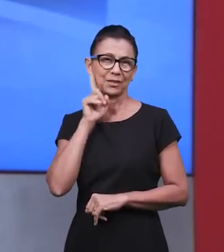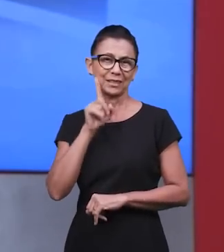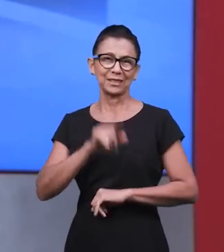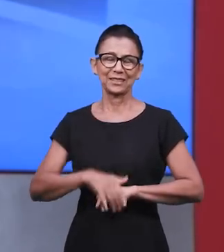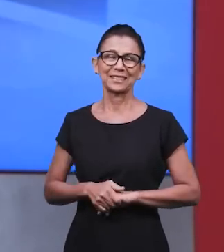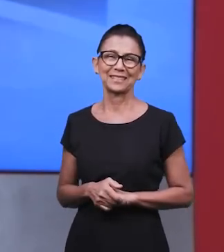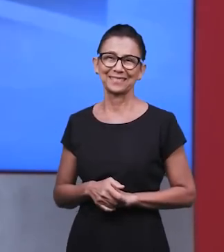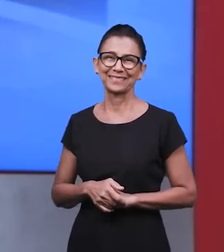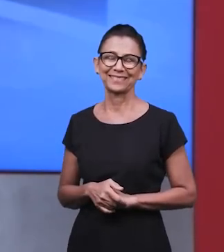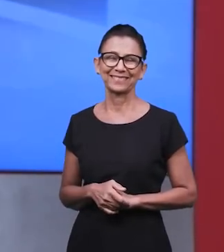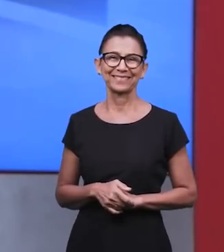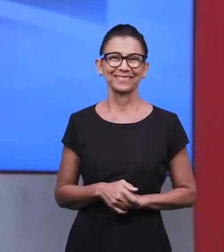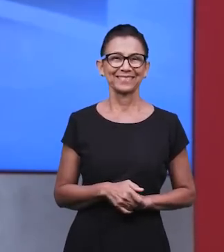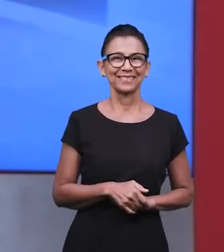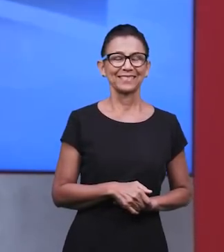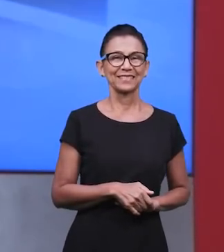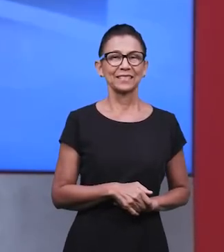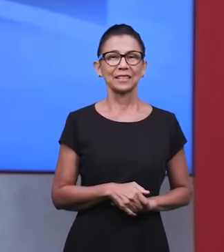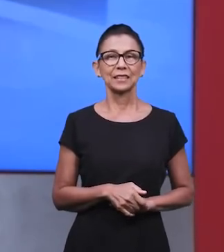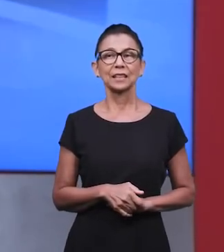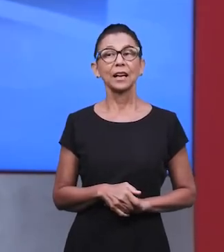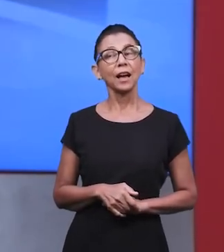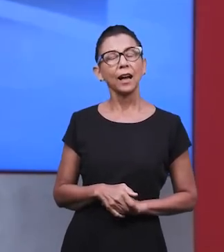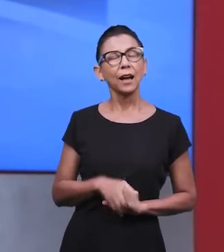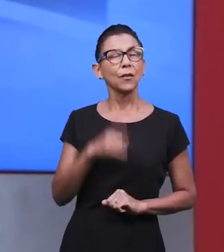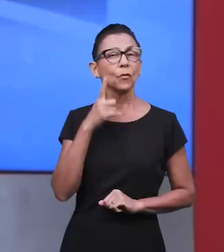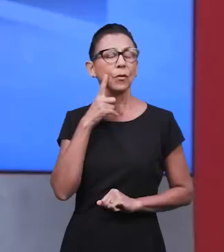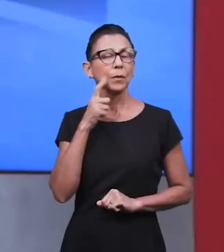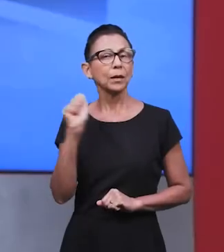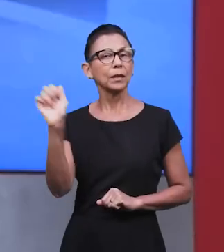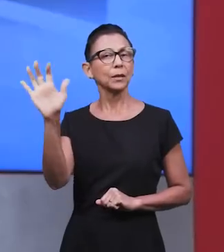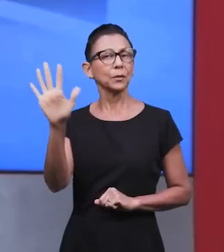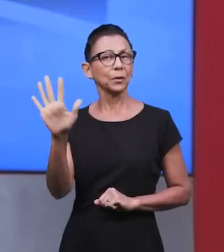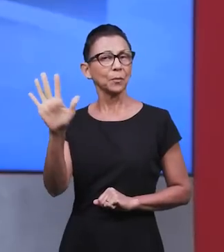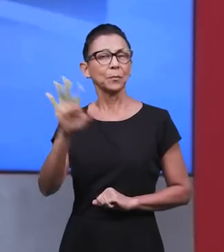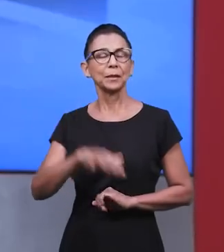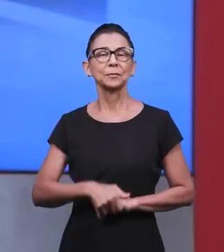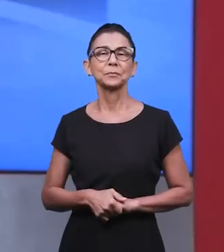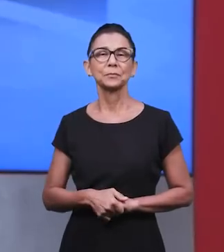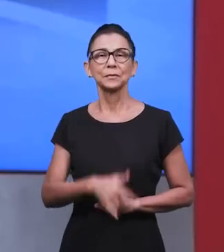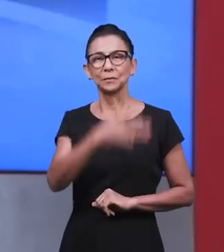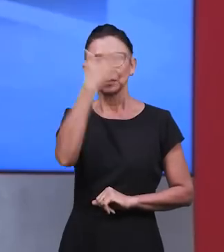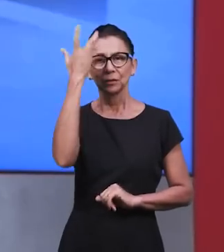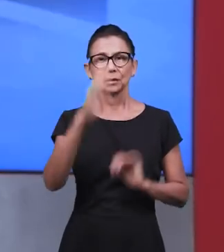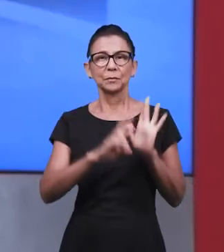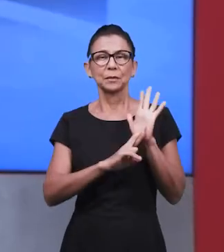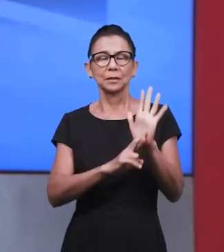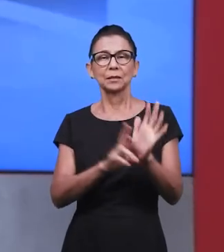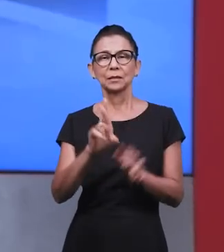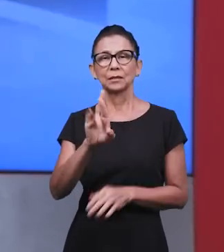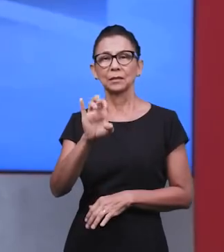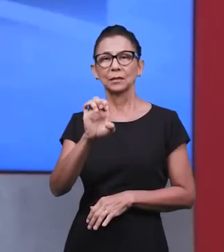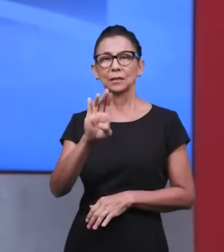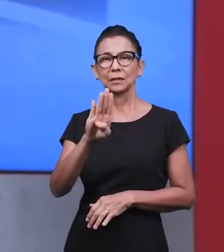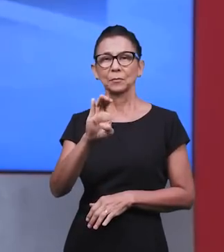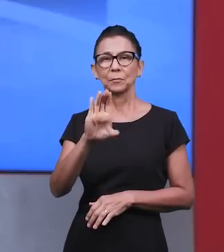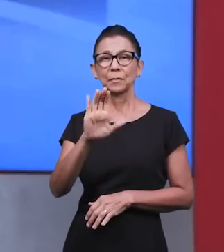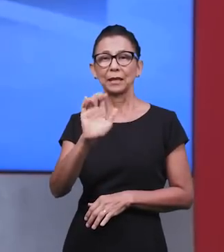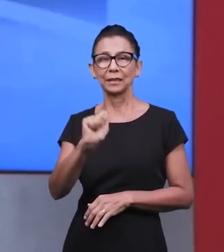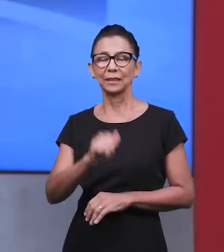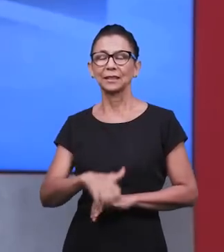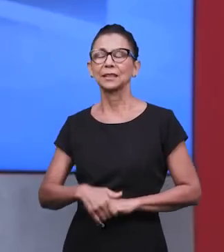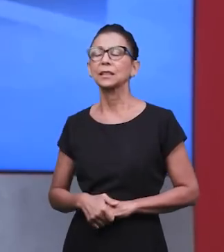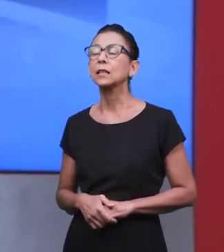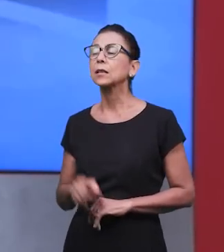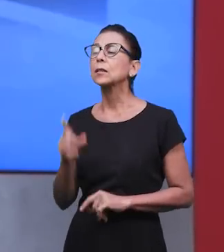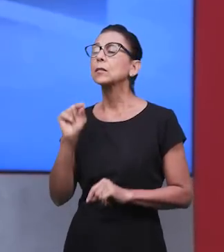Unidos. Louvado seja Deus. Agora nós vamos para a Europa, de onde nos fala a nossa correspondente, Rebeca Ribeiro. Rebeca, fala pra